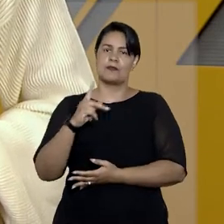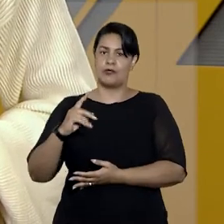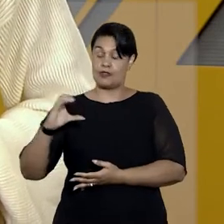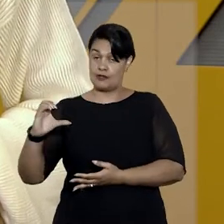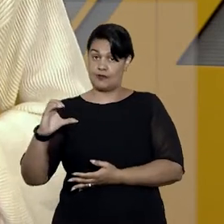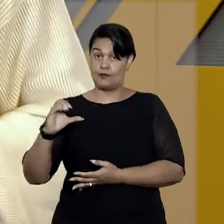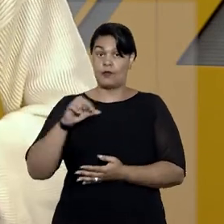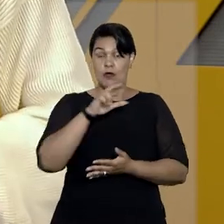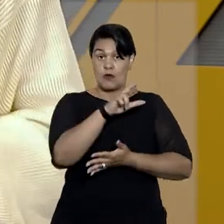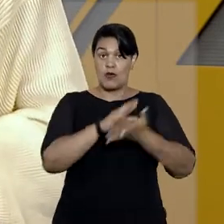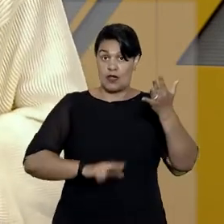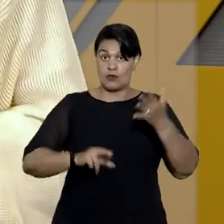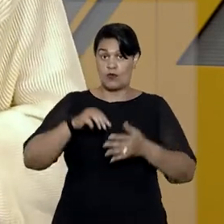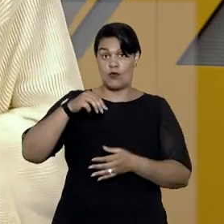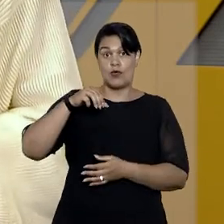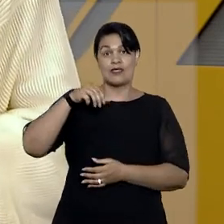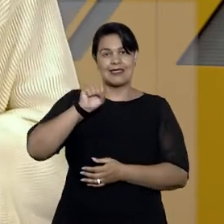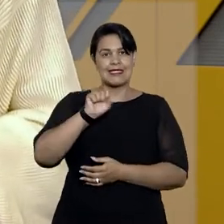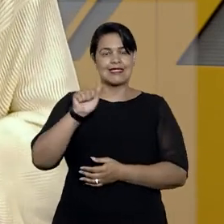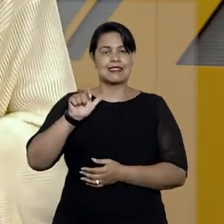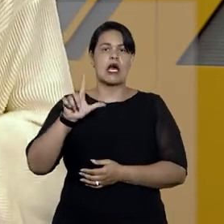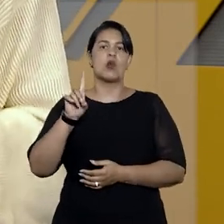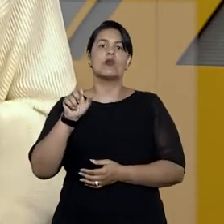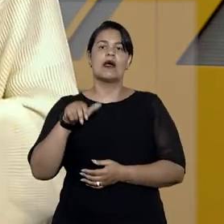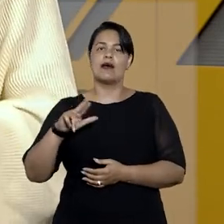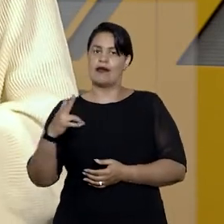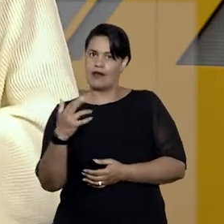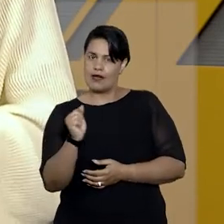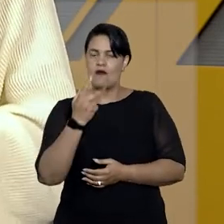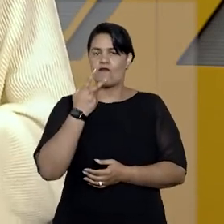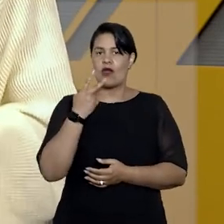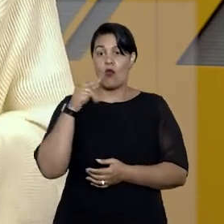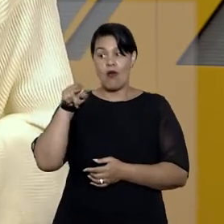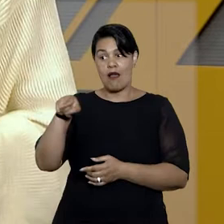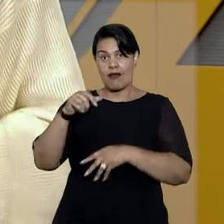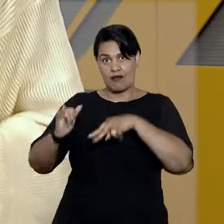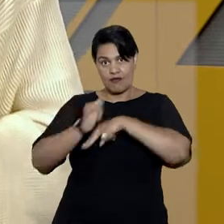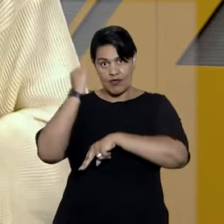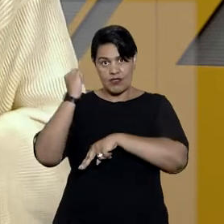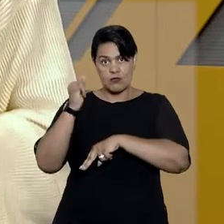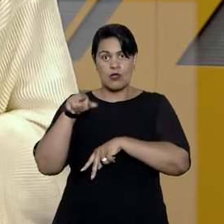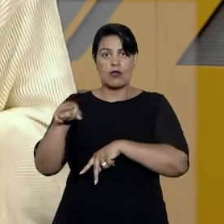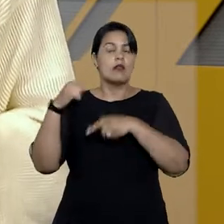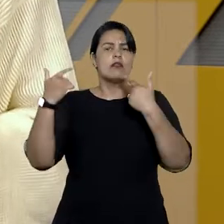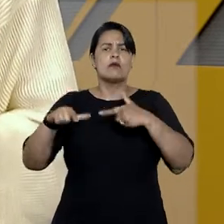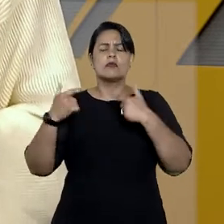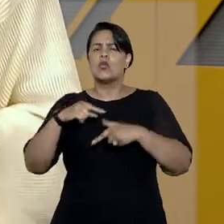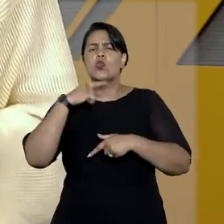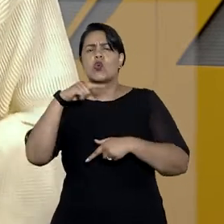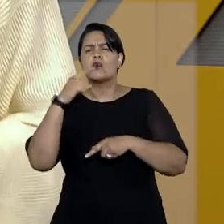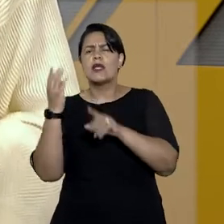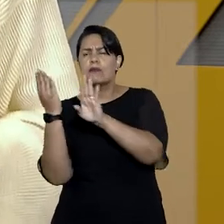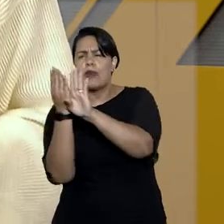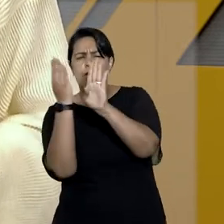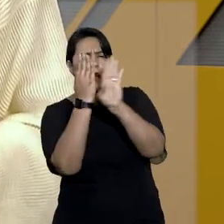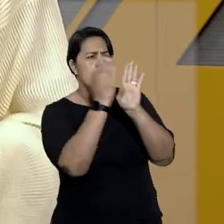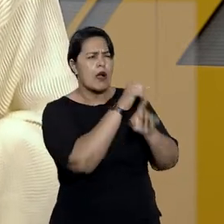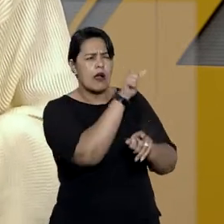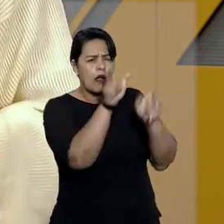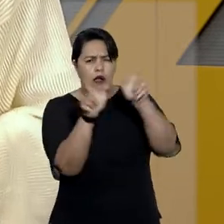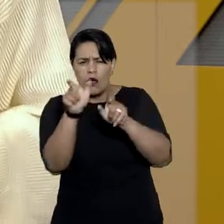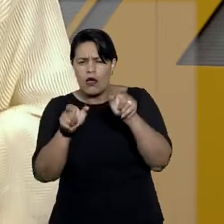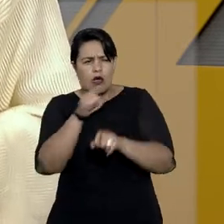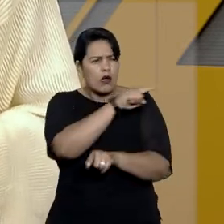ministro Antônio Saldanha Palheiro, destacou que a vítima, inicialmente, havia afirmado não ser capaz de descrever os